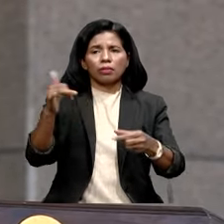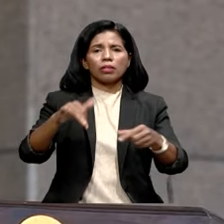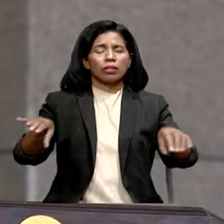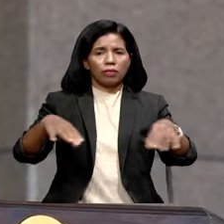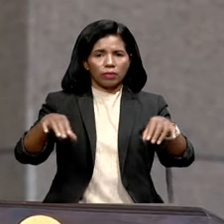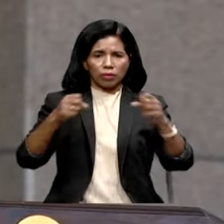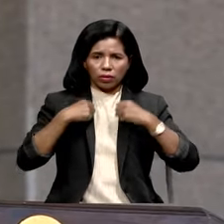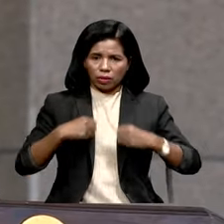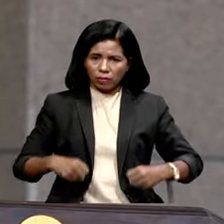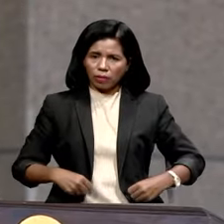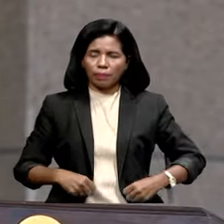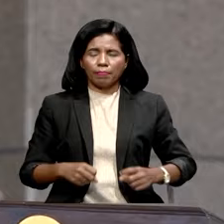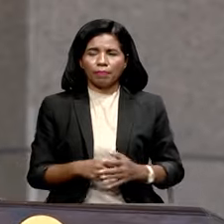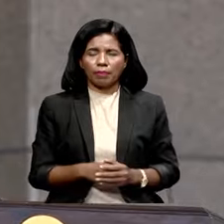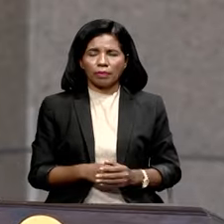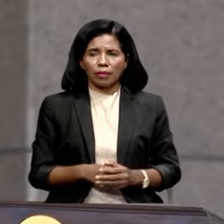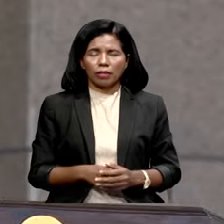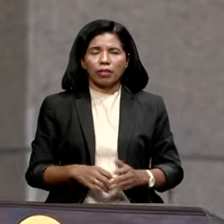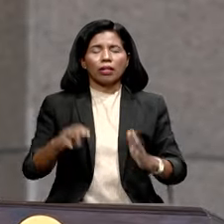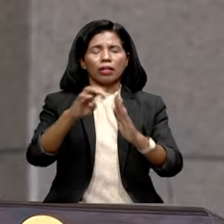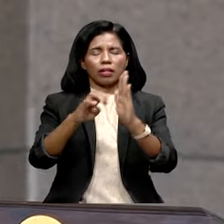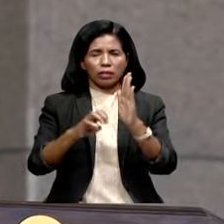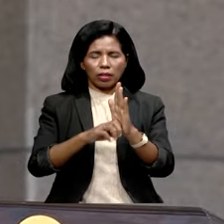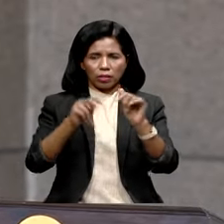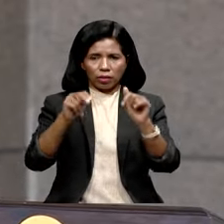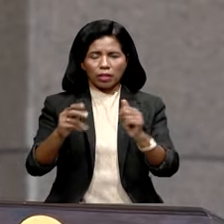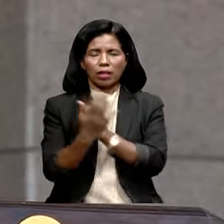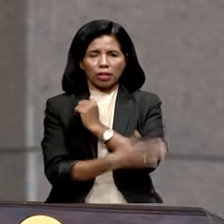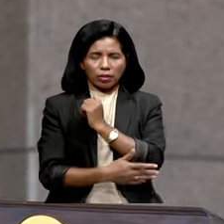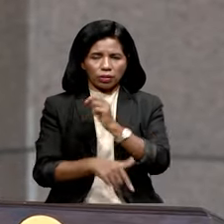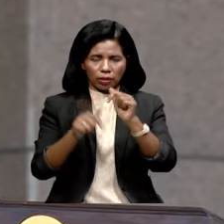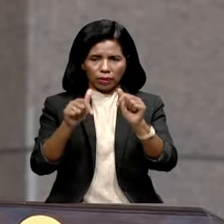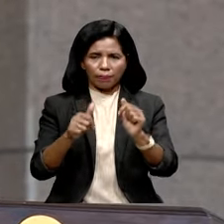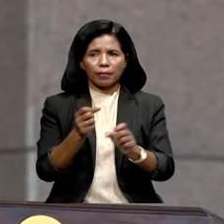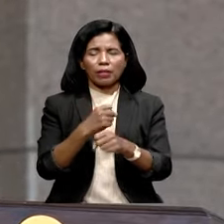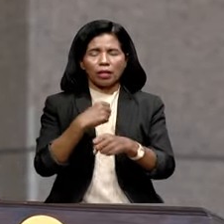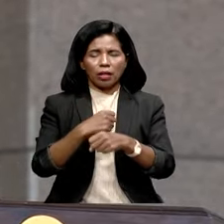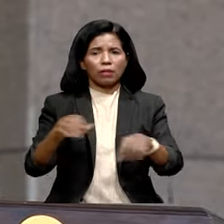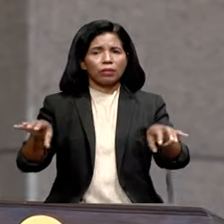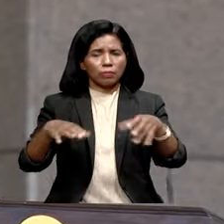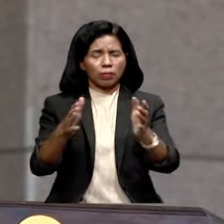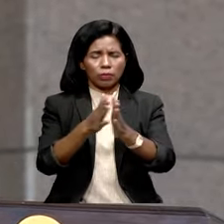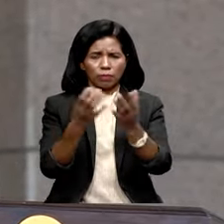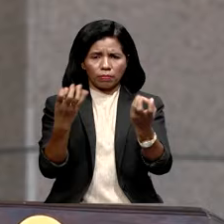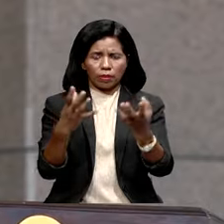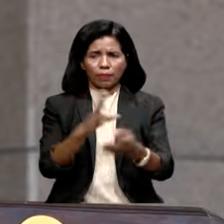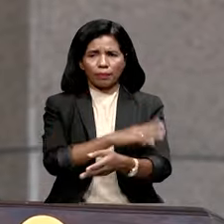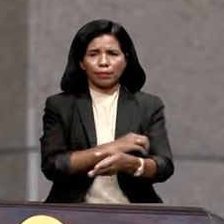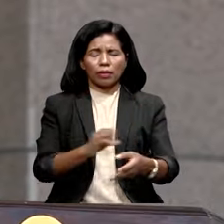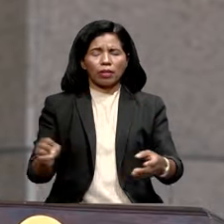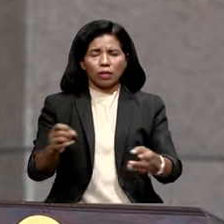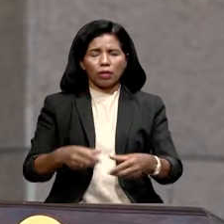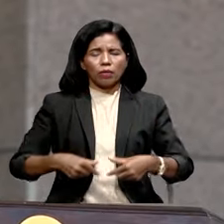Saúde. Que Estado Ida né, Nação Ida né. Ao esforço barato, ao